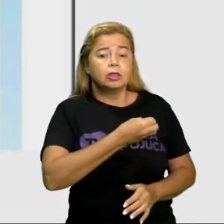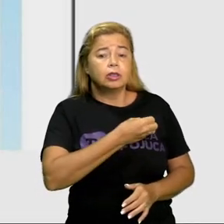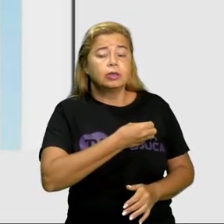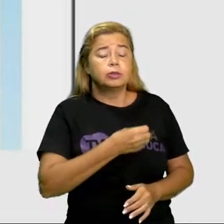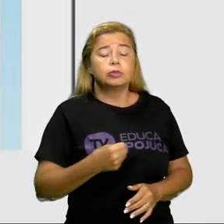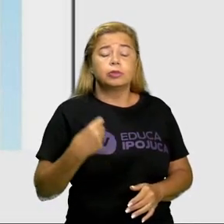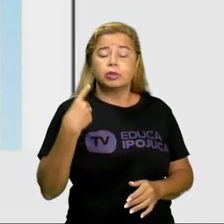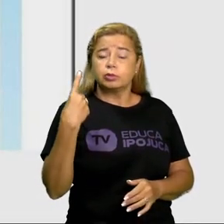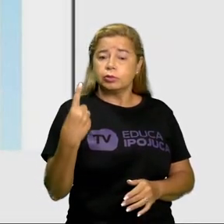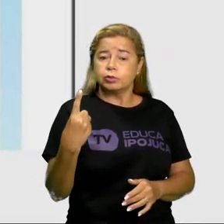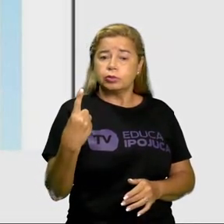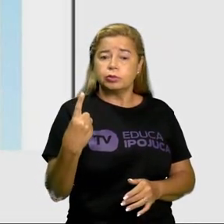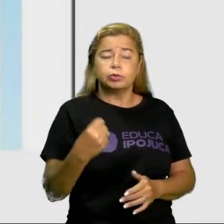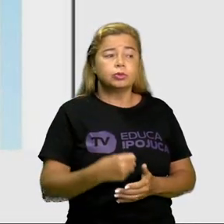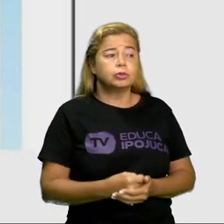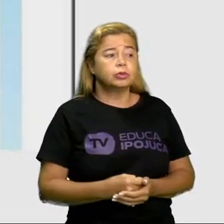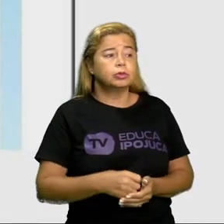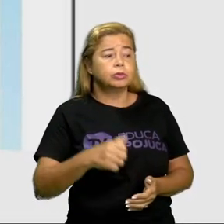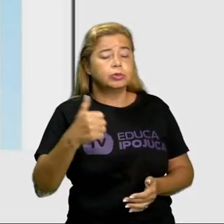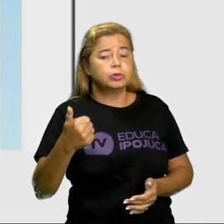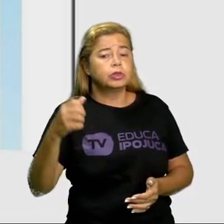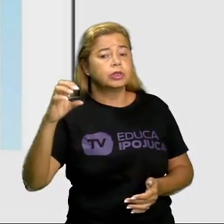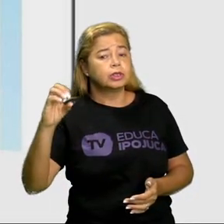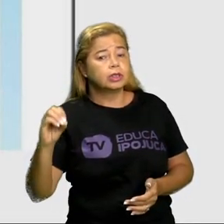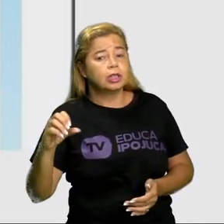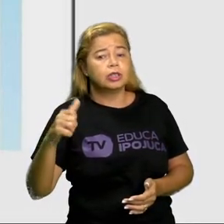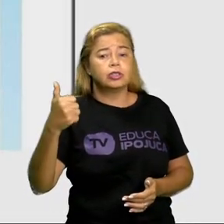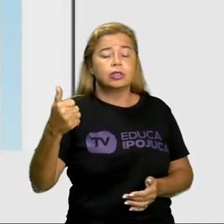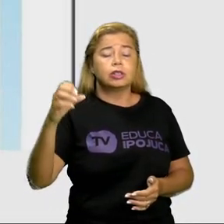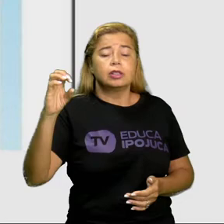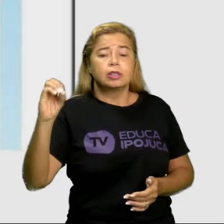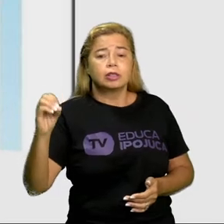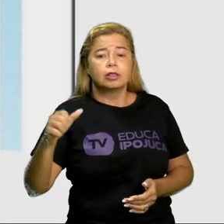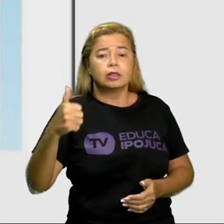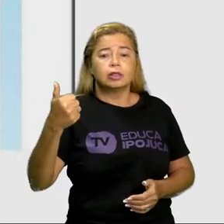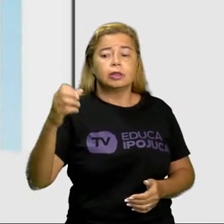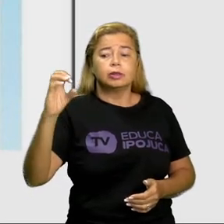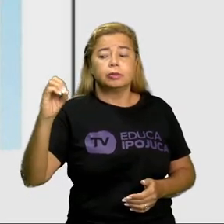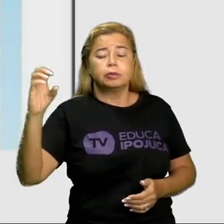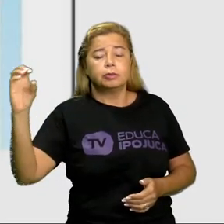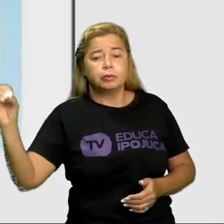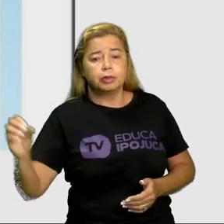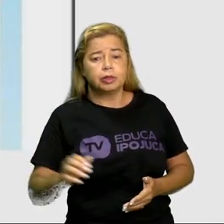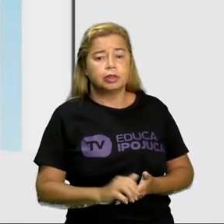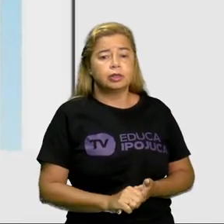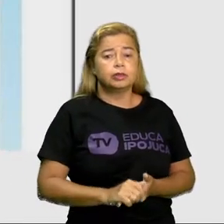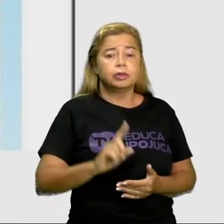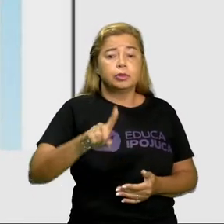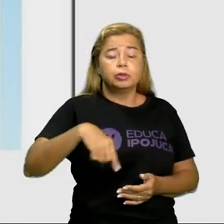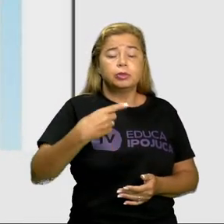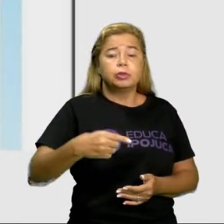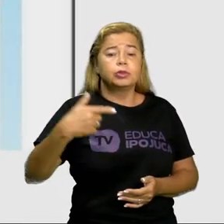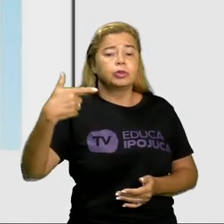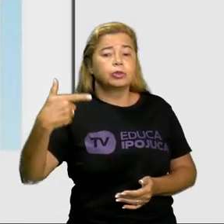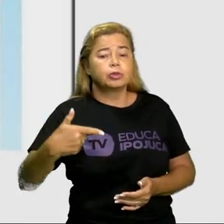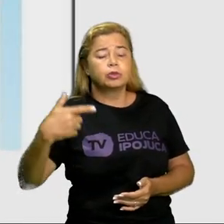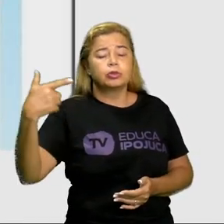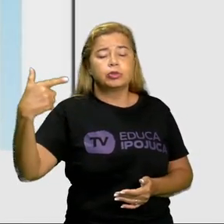classe, né? O 1, o 10, o 100, o 1.000. Aqui a gente tem 2, 20, 200 e